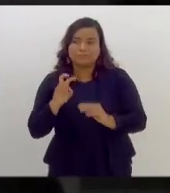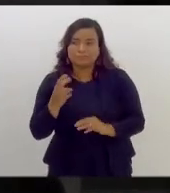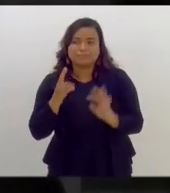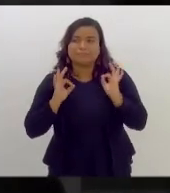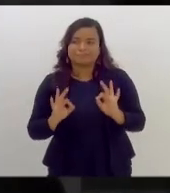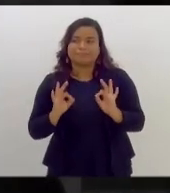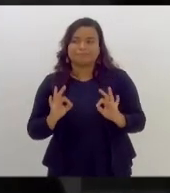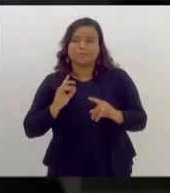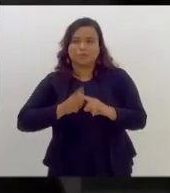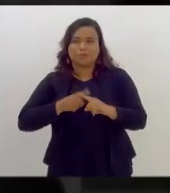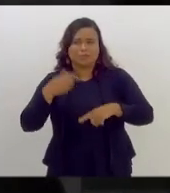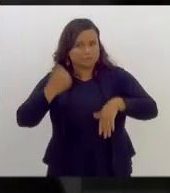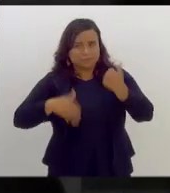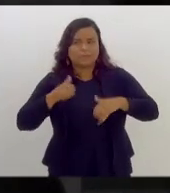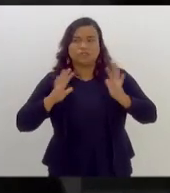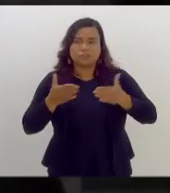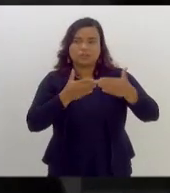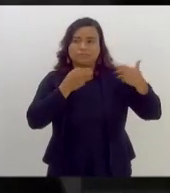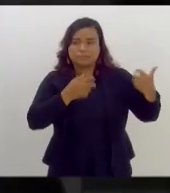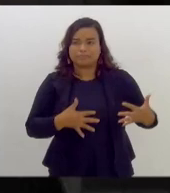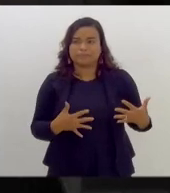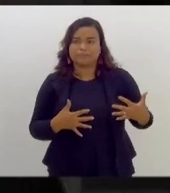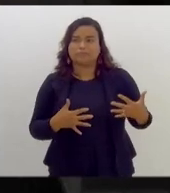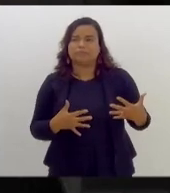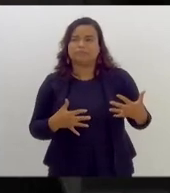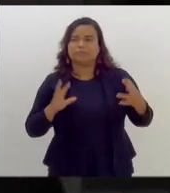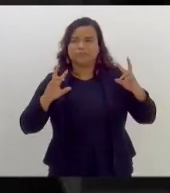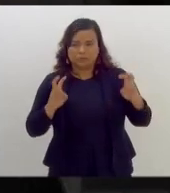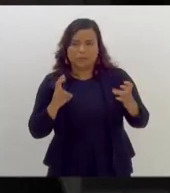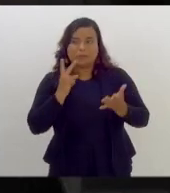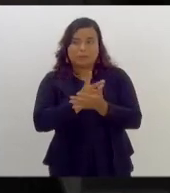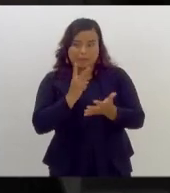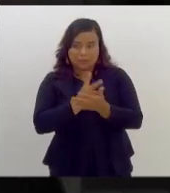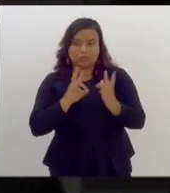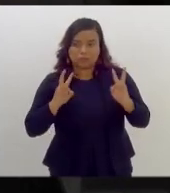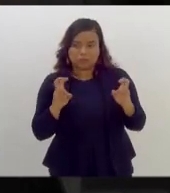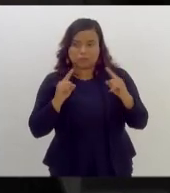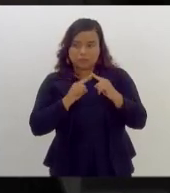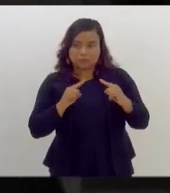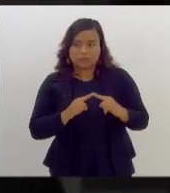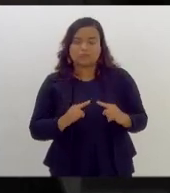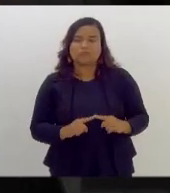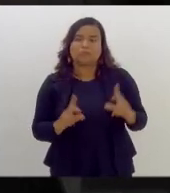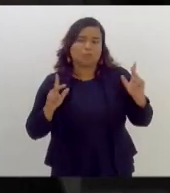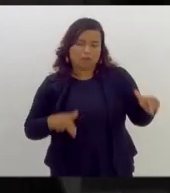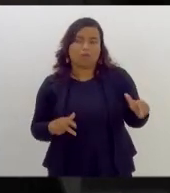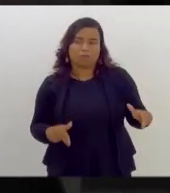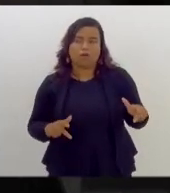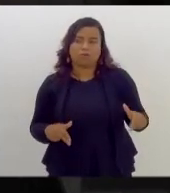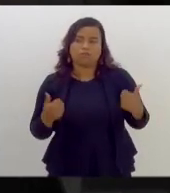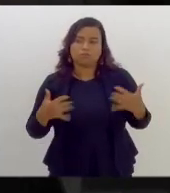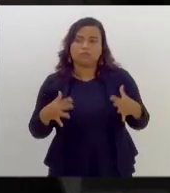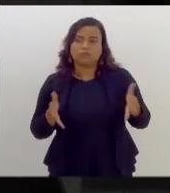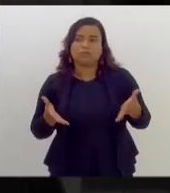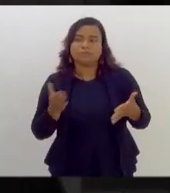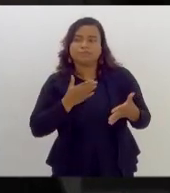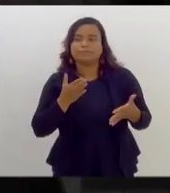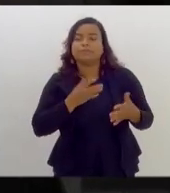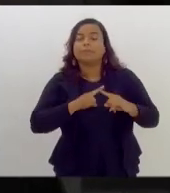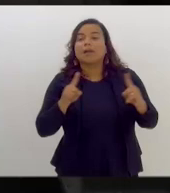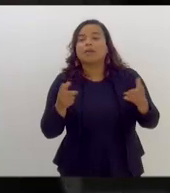mesmo, porque já fiz uma questão de ordem sobre o mesmo... teor, por assim dizer, mas eu